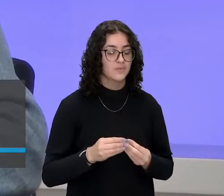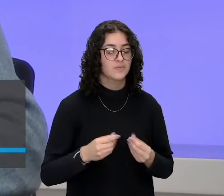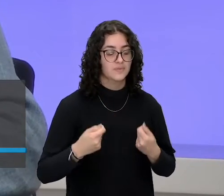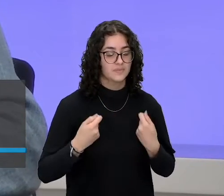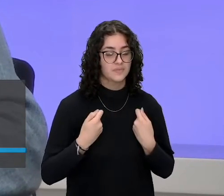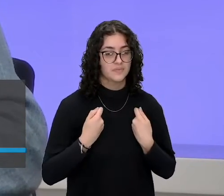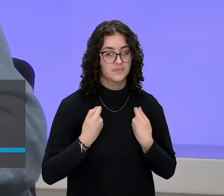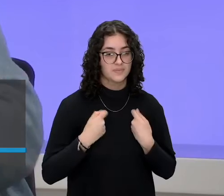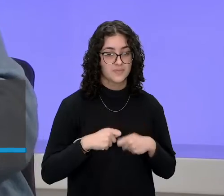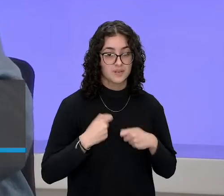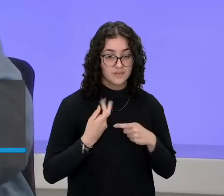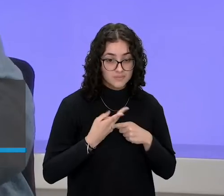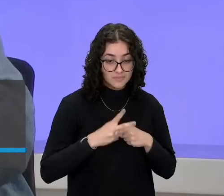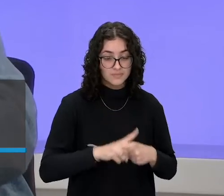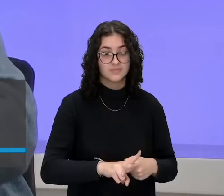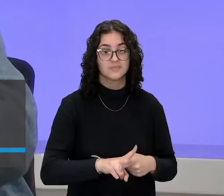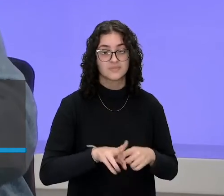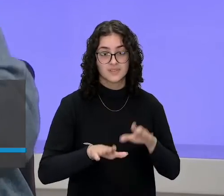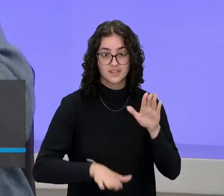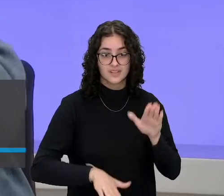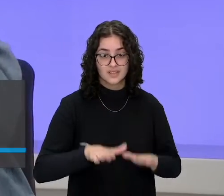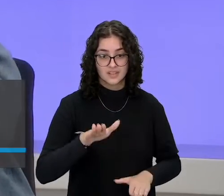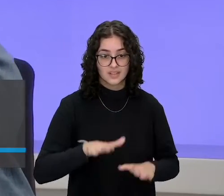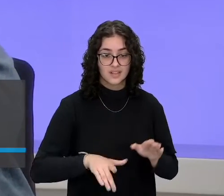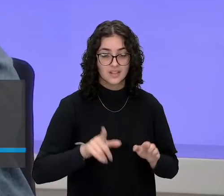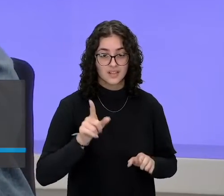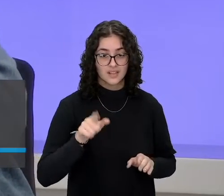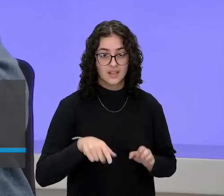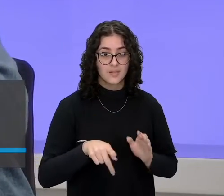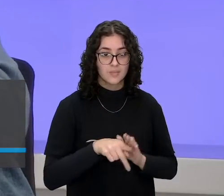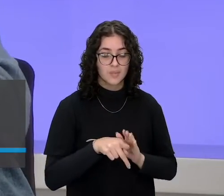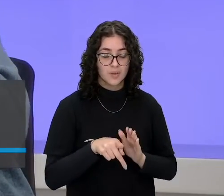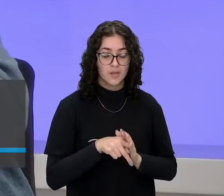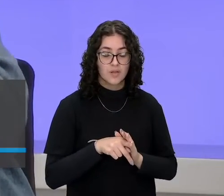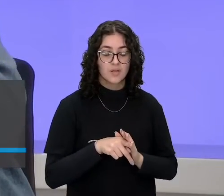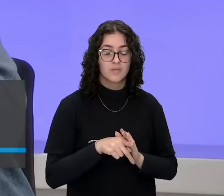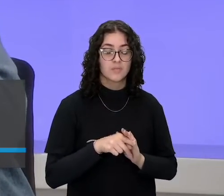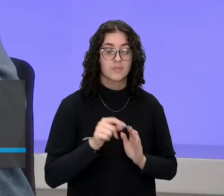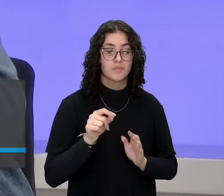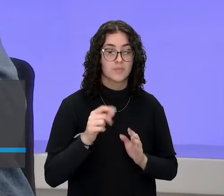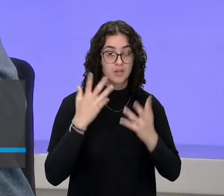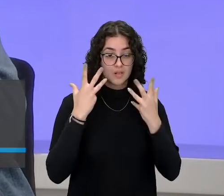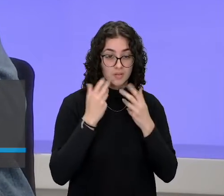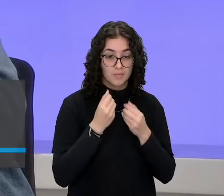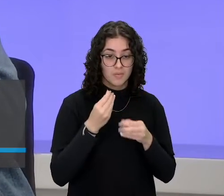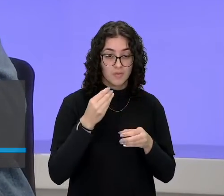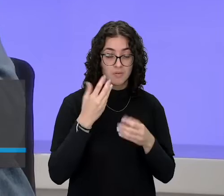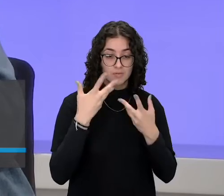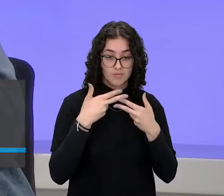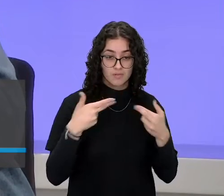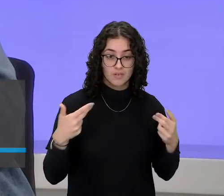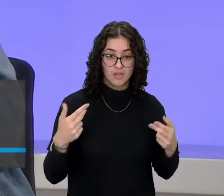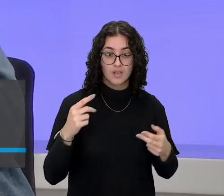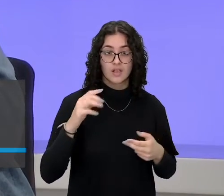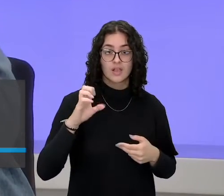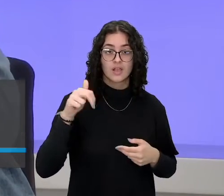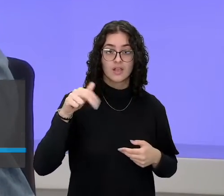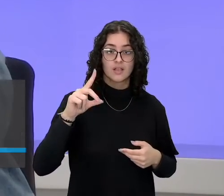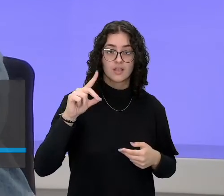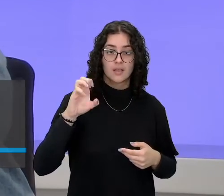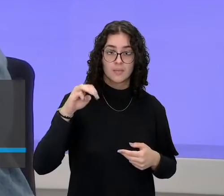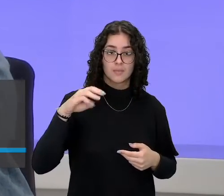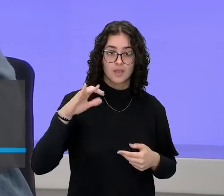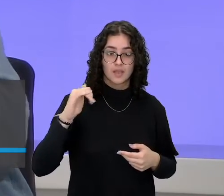ser preservado. E muitas vezes são espécies endêmicas. Então, lembrando, né? Espécies endêmicas são espécies que